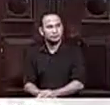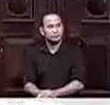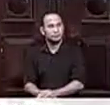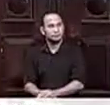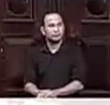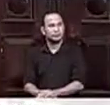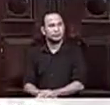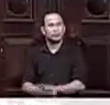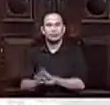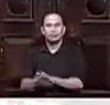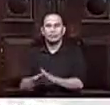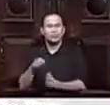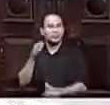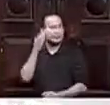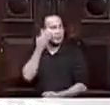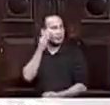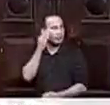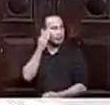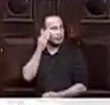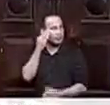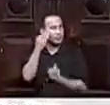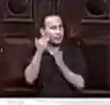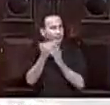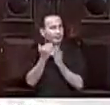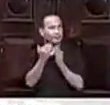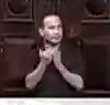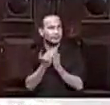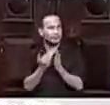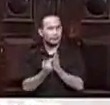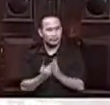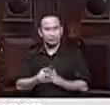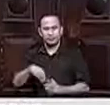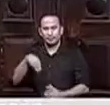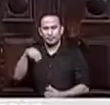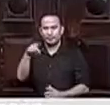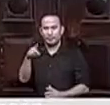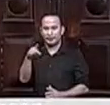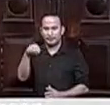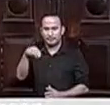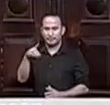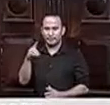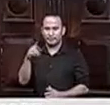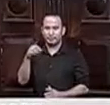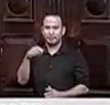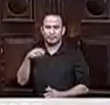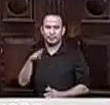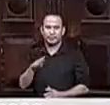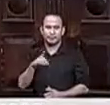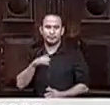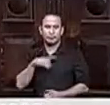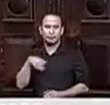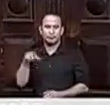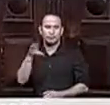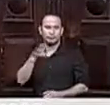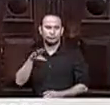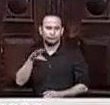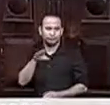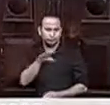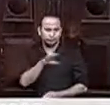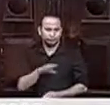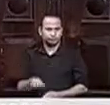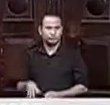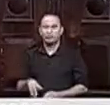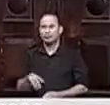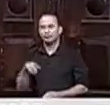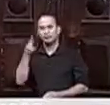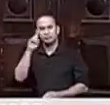e não entendendo aonde o governo do PMDB quer levar o nosso Estado. Cada dia parece que nós estamos aí fazendo uma analogia